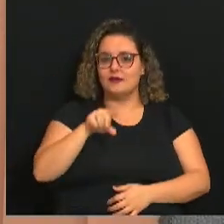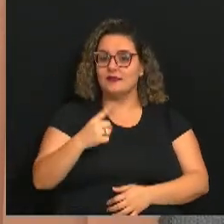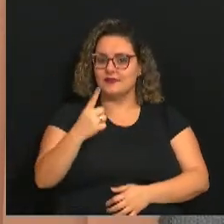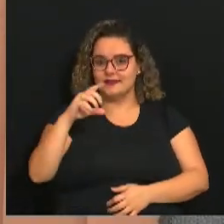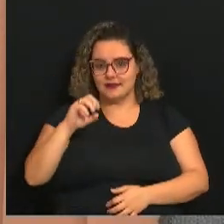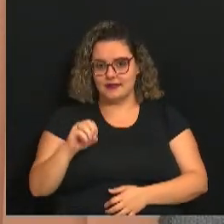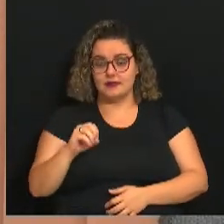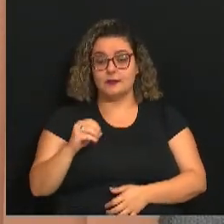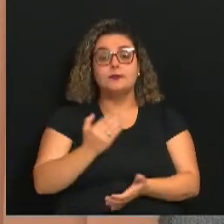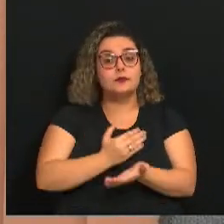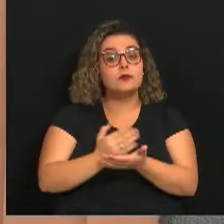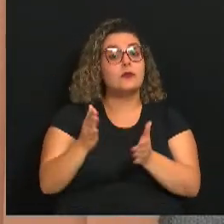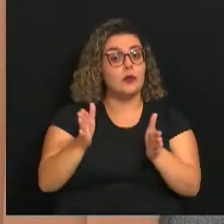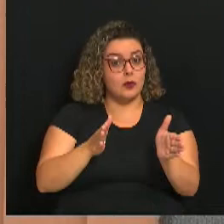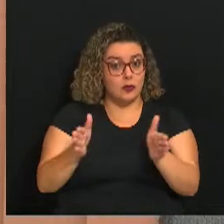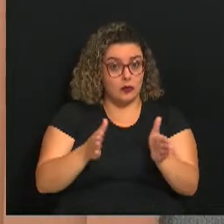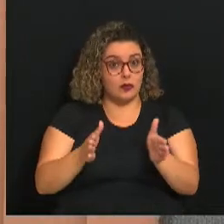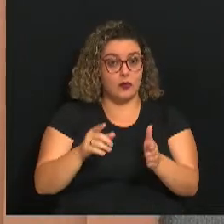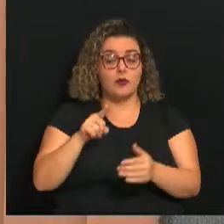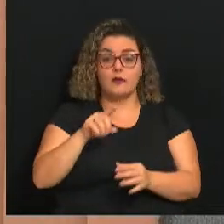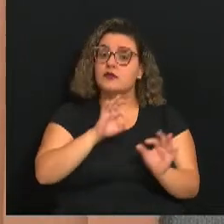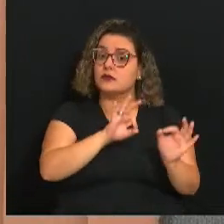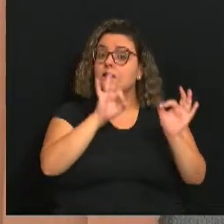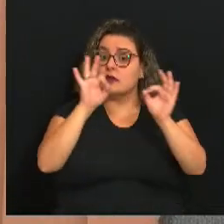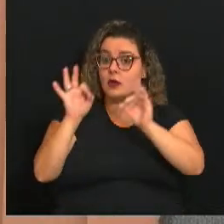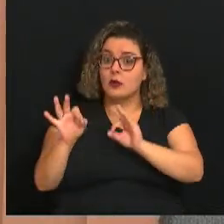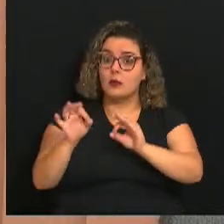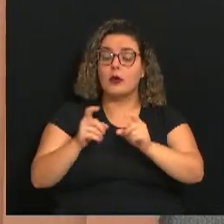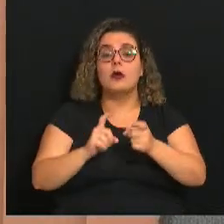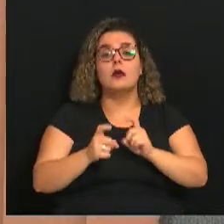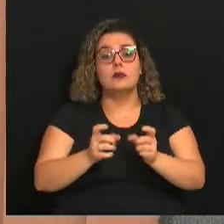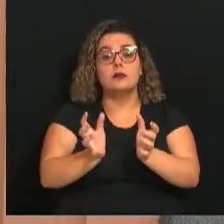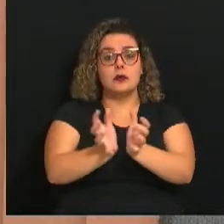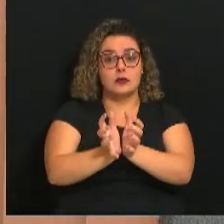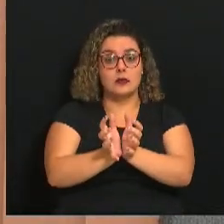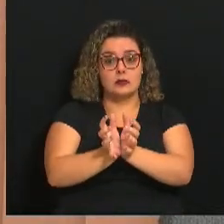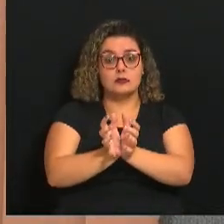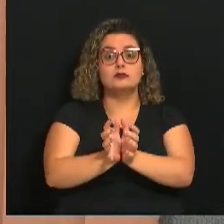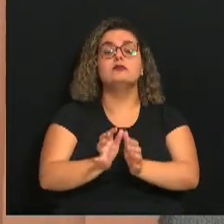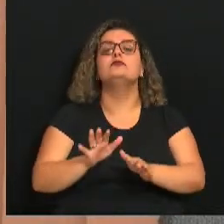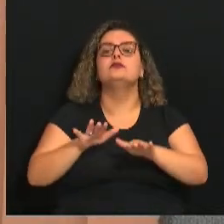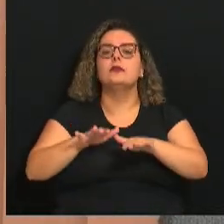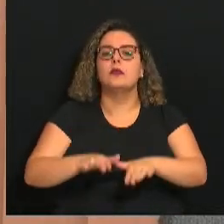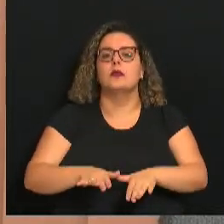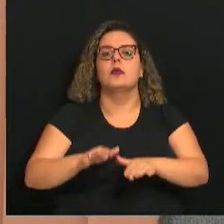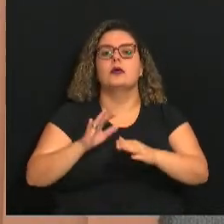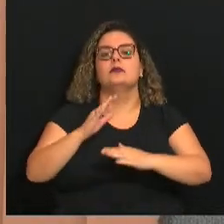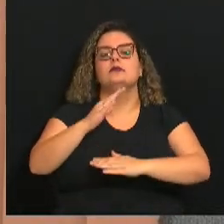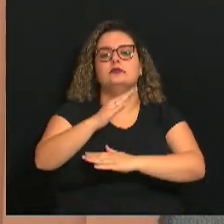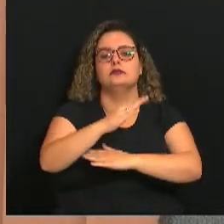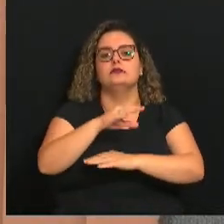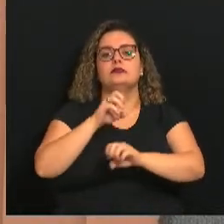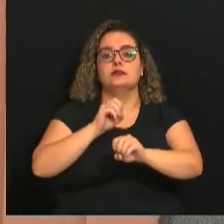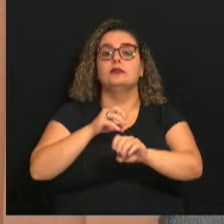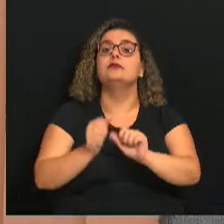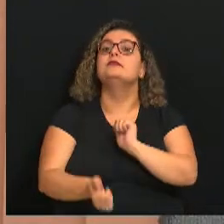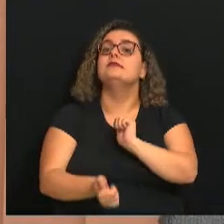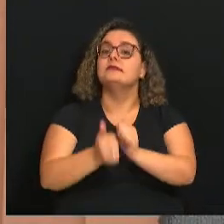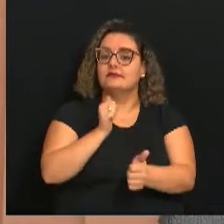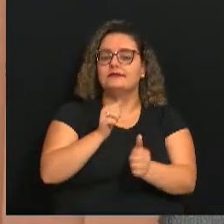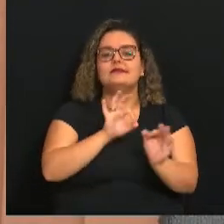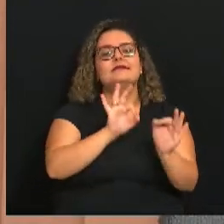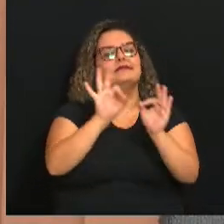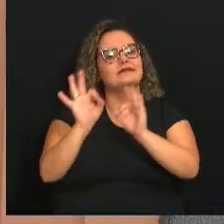A partir deste momento, você vai acompanhar a reunião da Comissão Permanente da Câmara de Educação e Esporte. Acompanhe